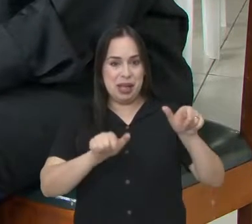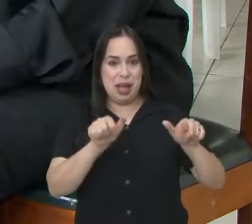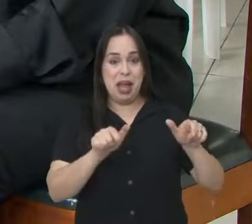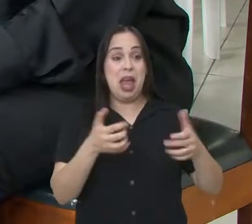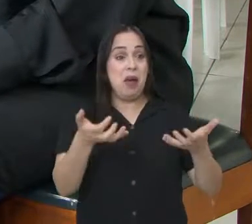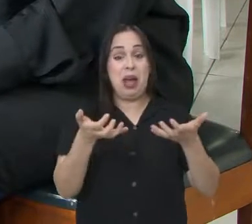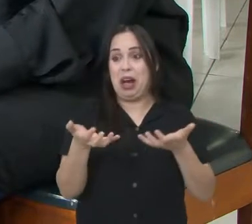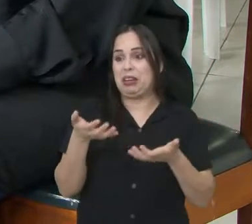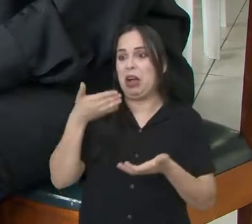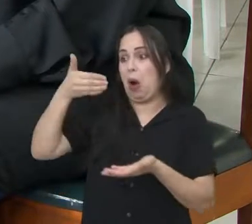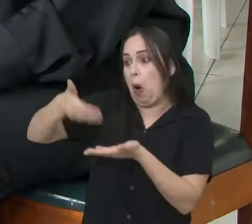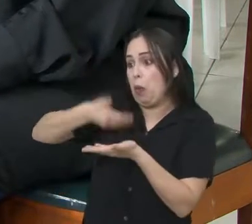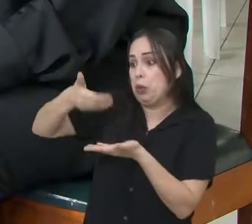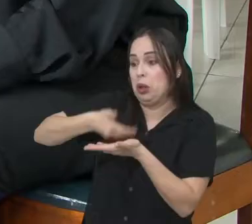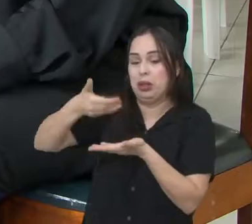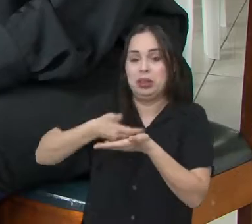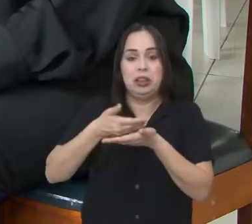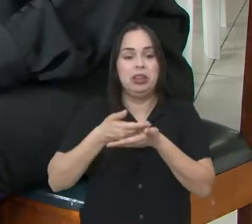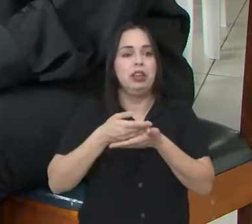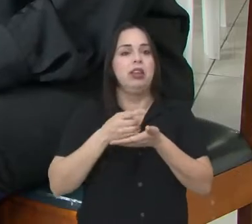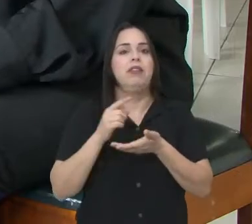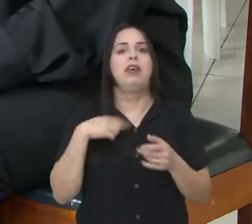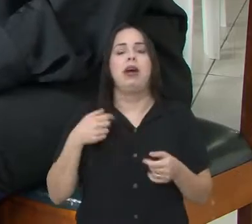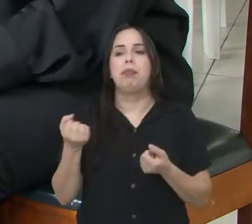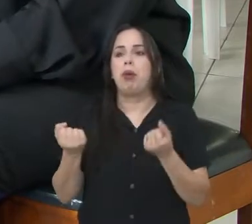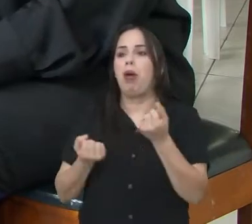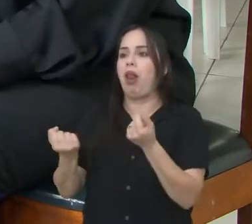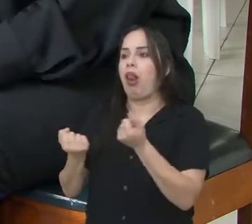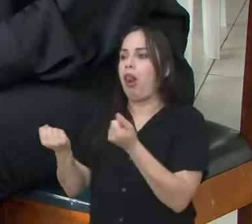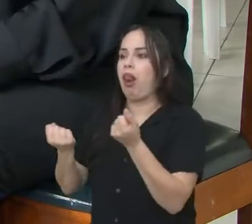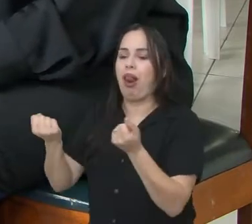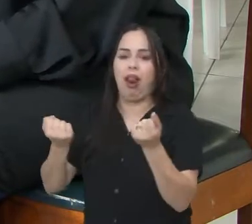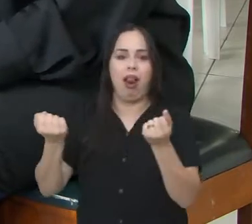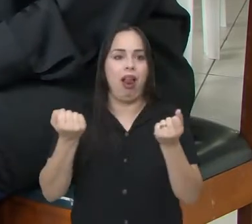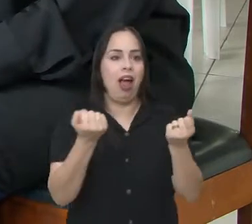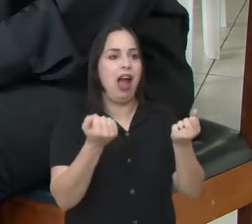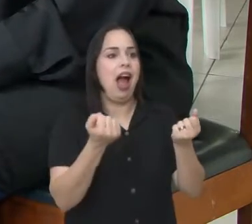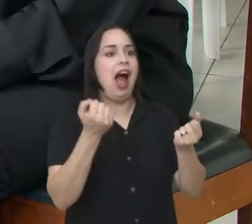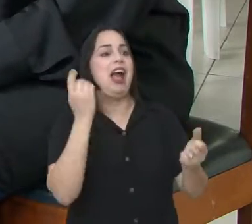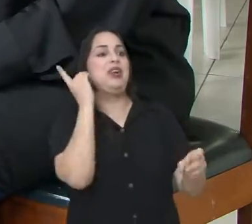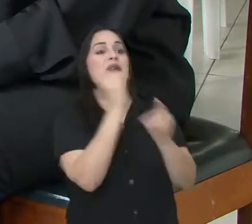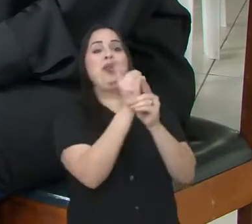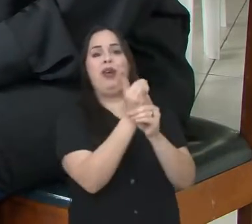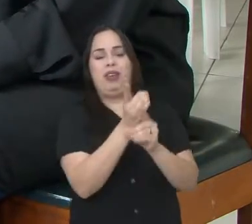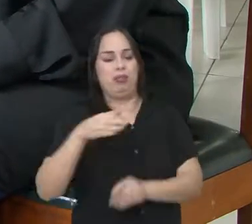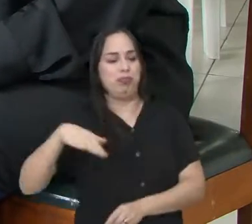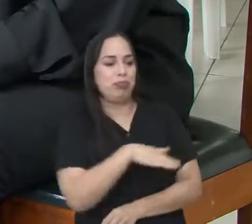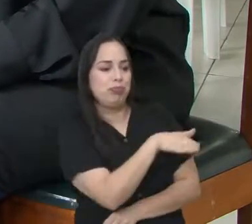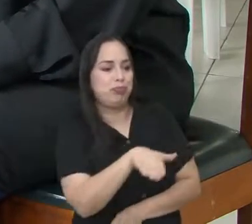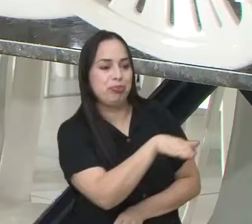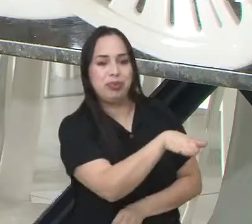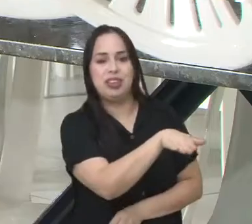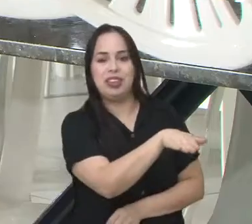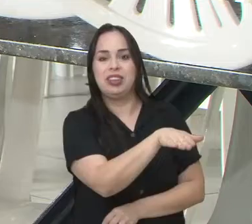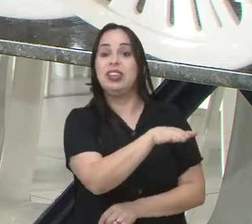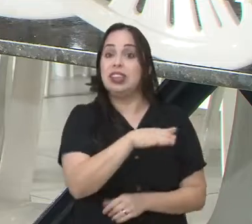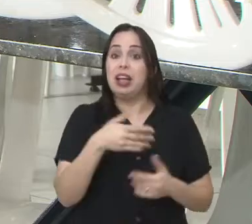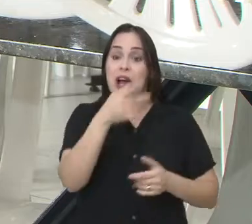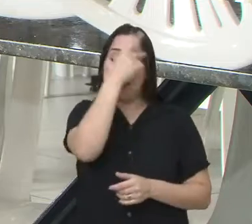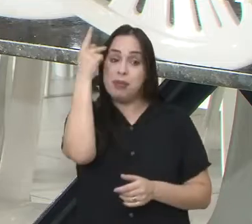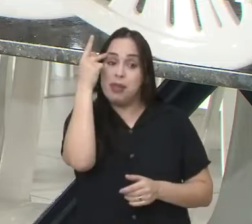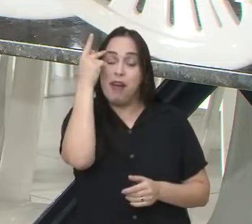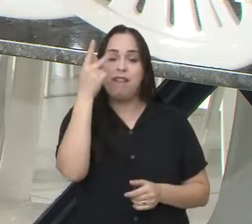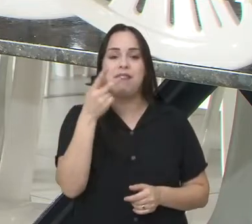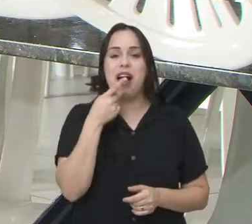eu quero tomar caldinho, e fica dando volta na praça, em volta, até achar uma vaga para estacionar, né? Todo mundo que